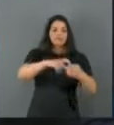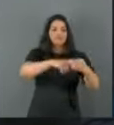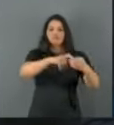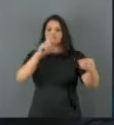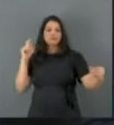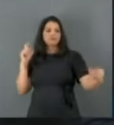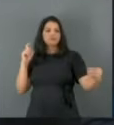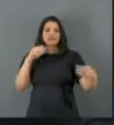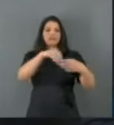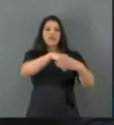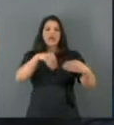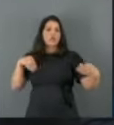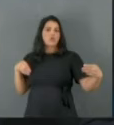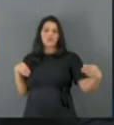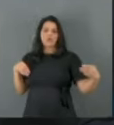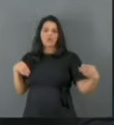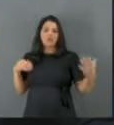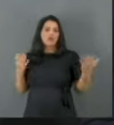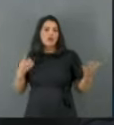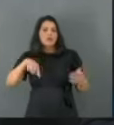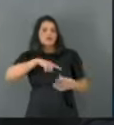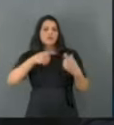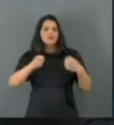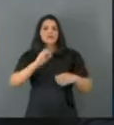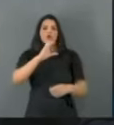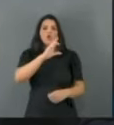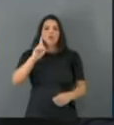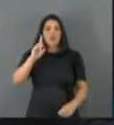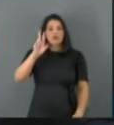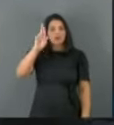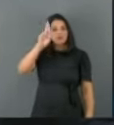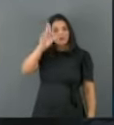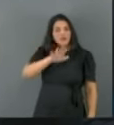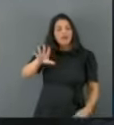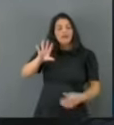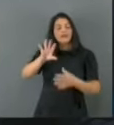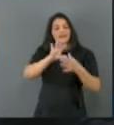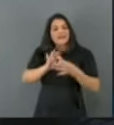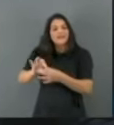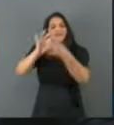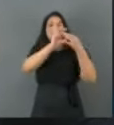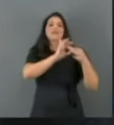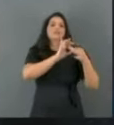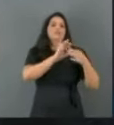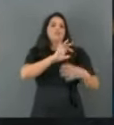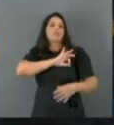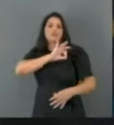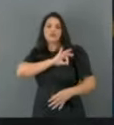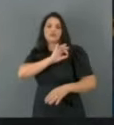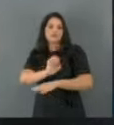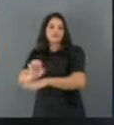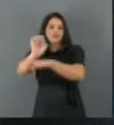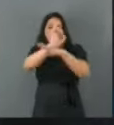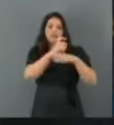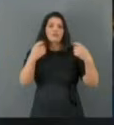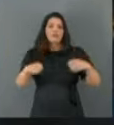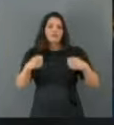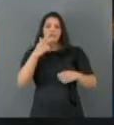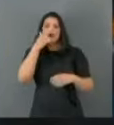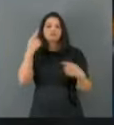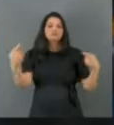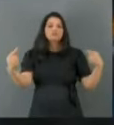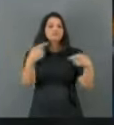no momento em que precisamos de coordenação nacional e de integração entre as forças policiais. Inclusive, me parece que vai na contramão